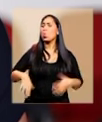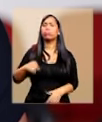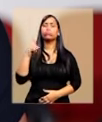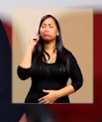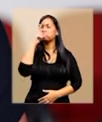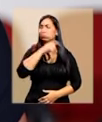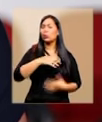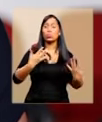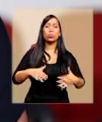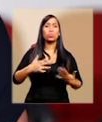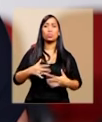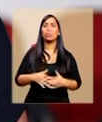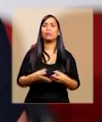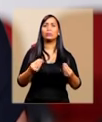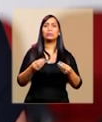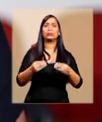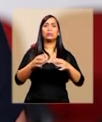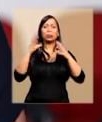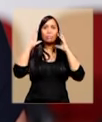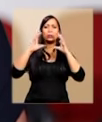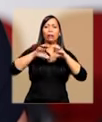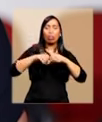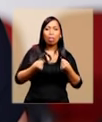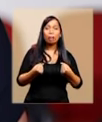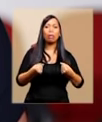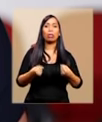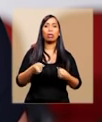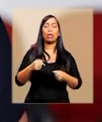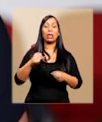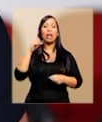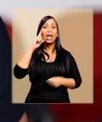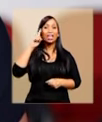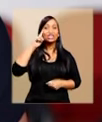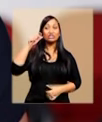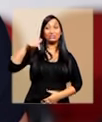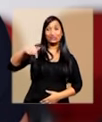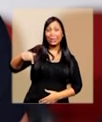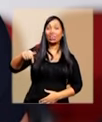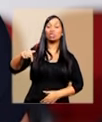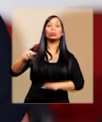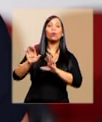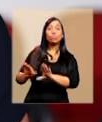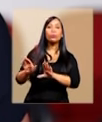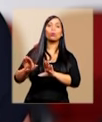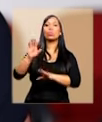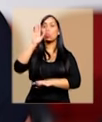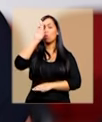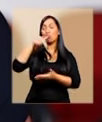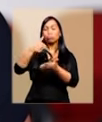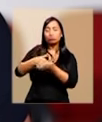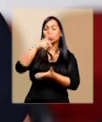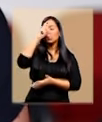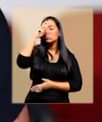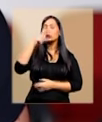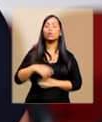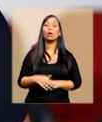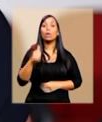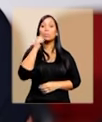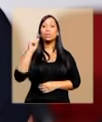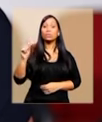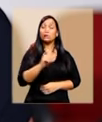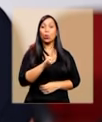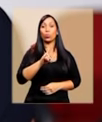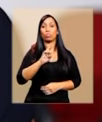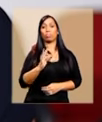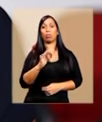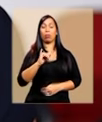tombo muito feio. Quebrou o capacete, a Camila ficou 7 dias na UTI, entre a vida e a morte. E aí a Camila saiu